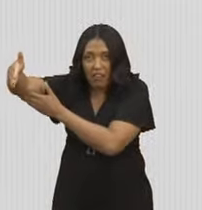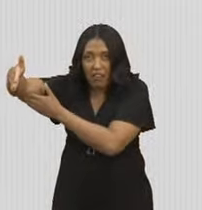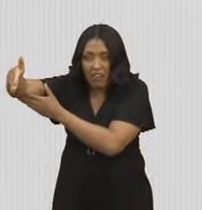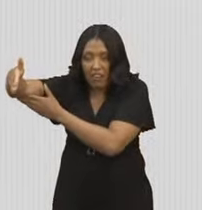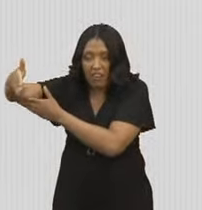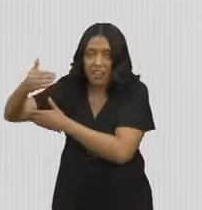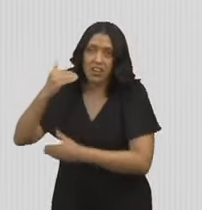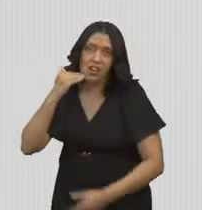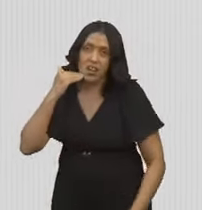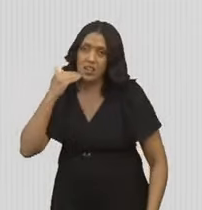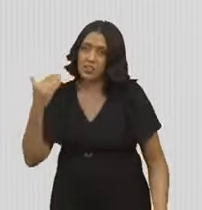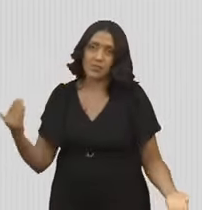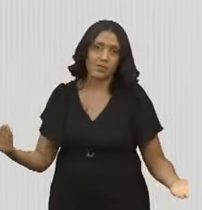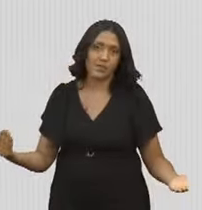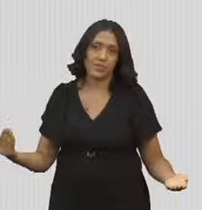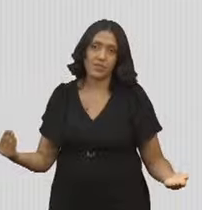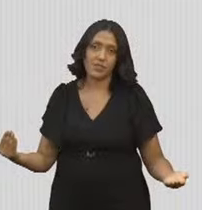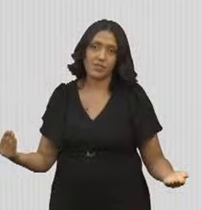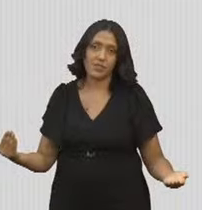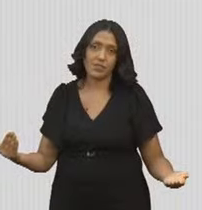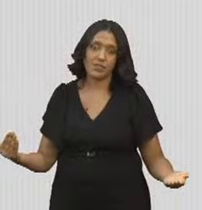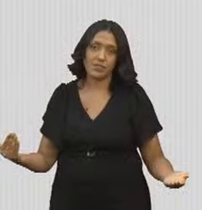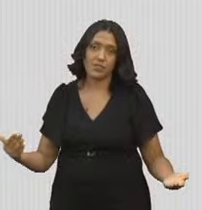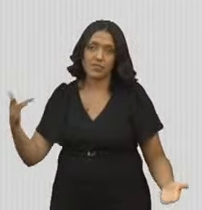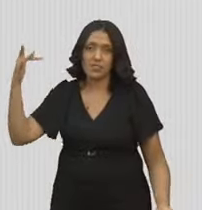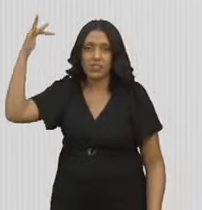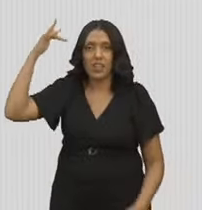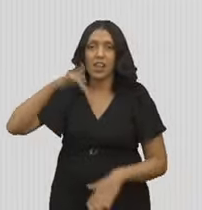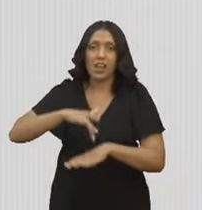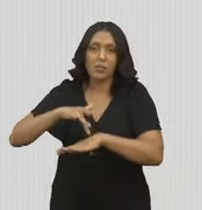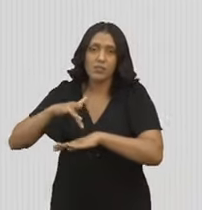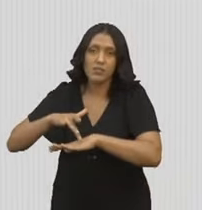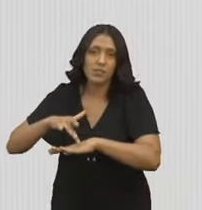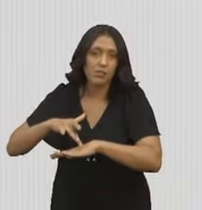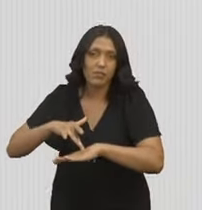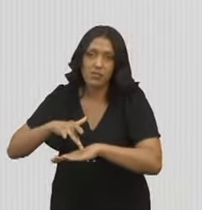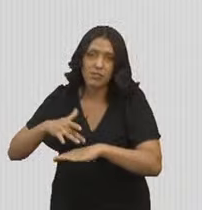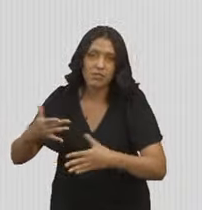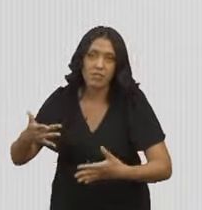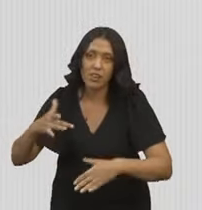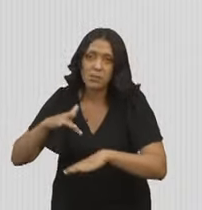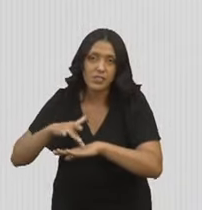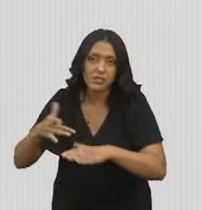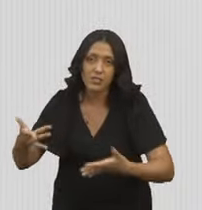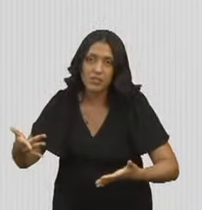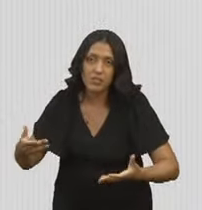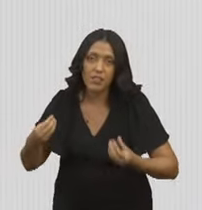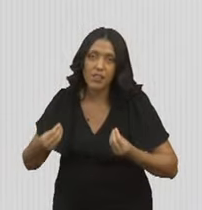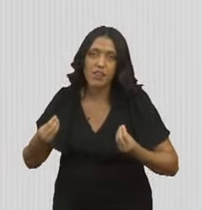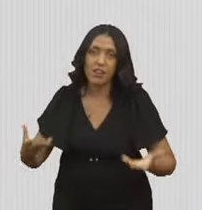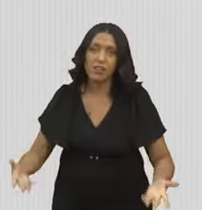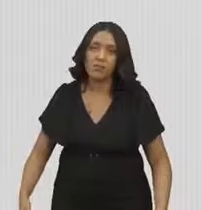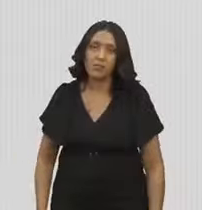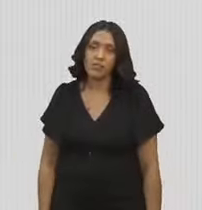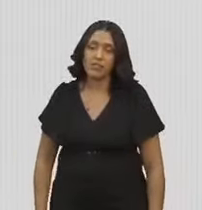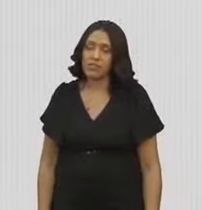de cair. Isso aqui é absurdo. Uma empresa que ganhou uma licitação milionária para fazer a obra da Diogo Fontes, fazer um negócio porco desse.